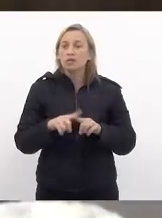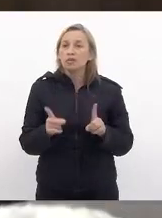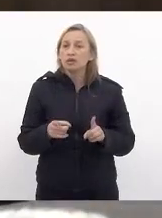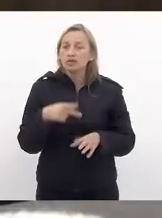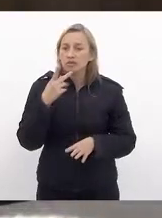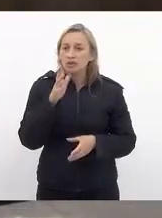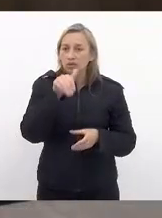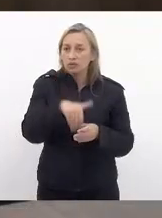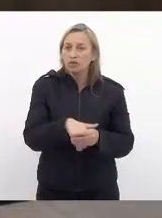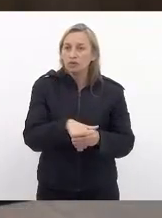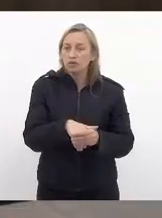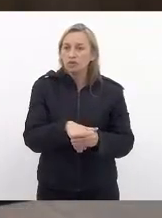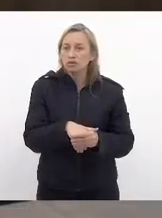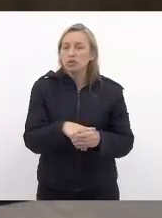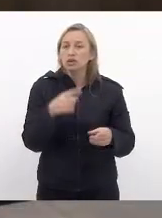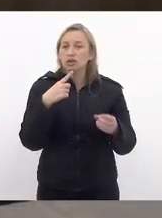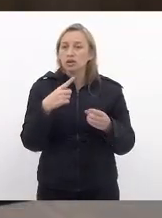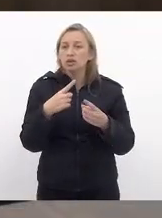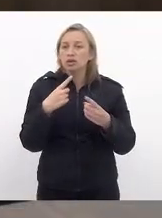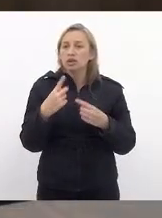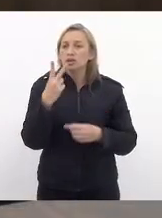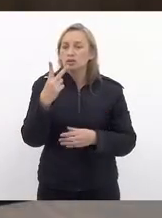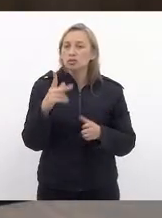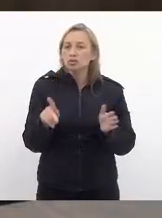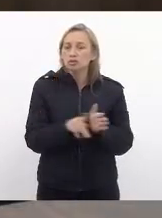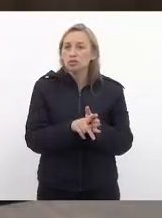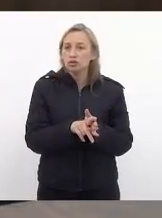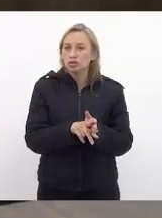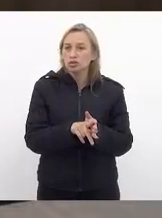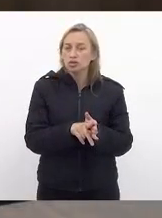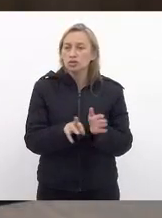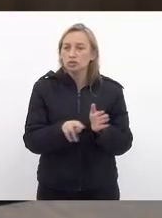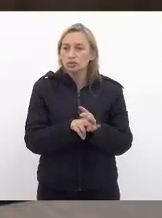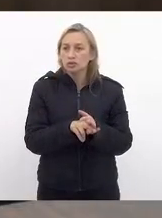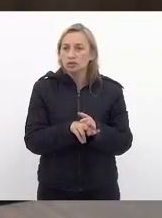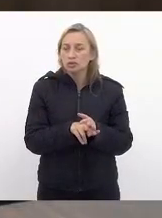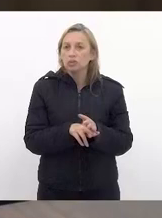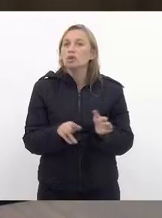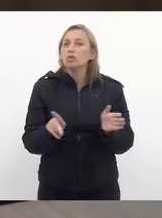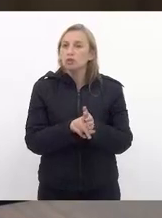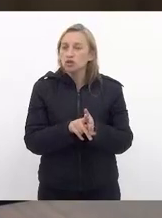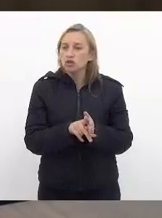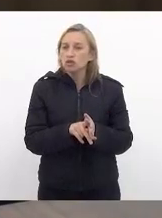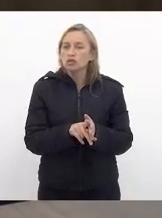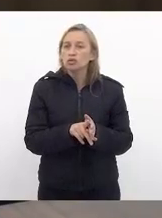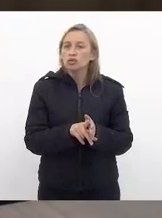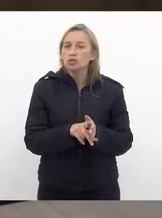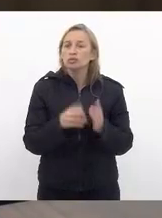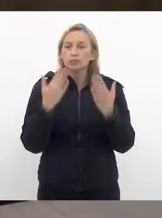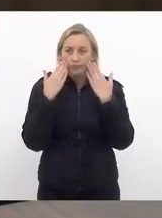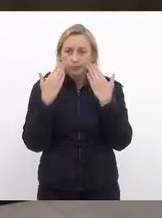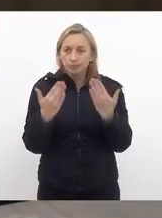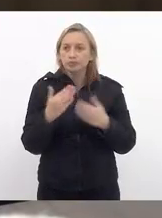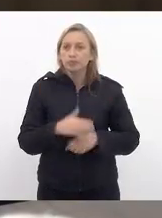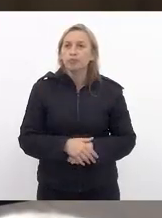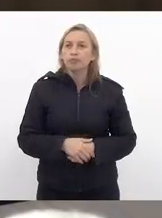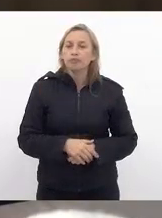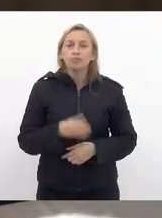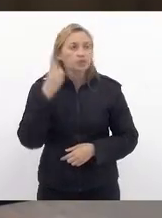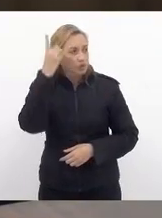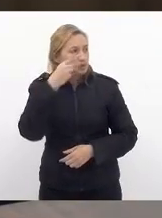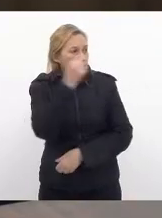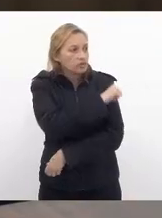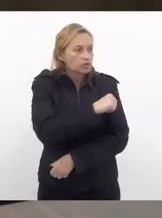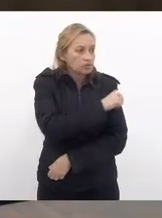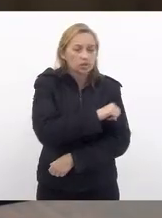mais fácil a declaração de voto em relação a dois projetos de resolução ao projeto de resolução apresentado pela